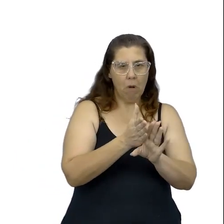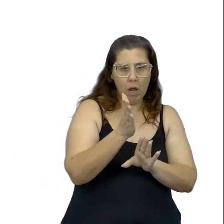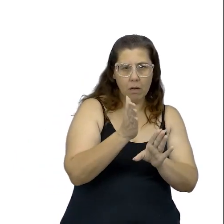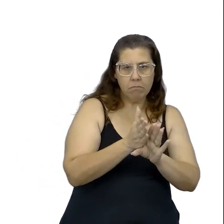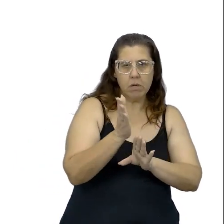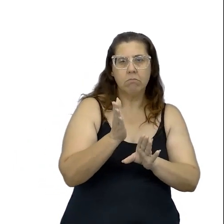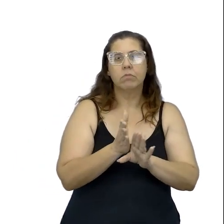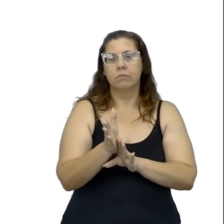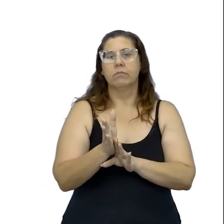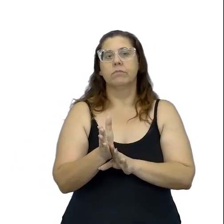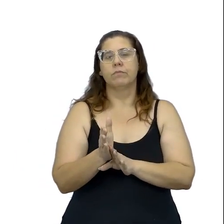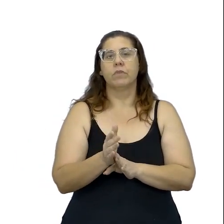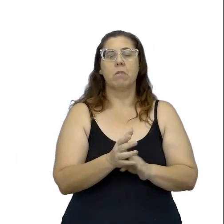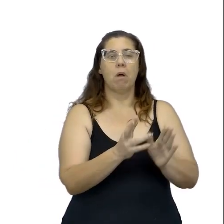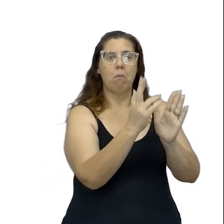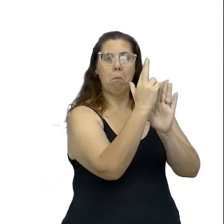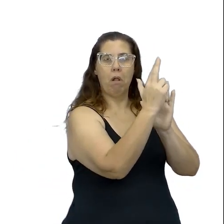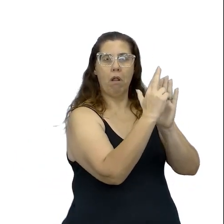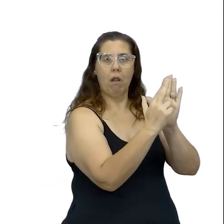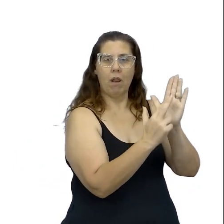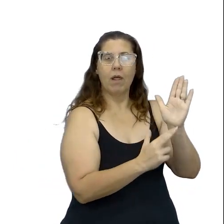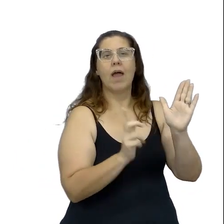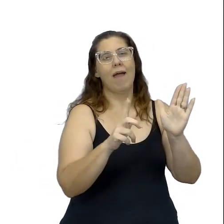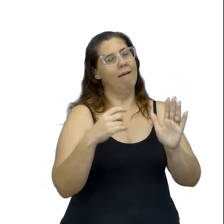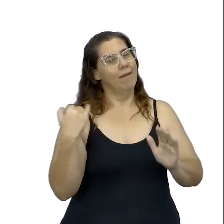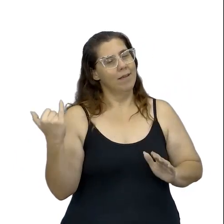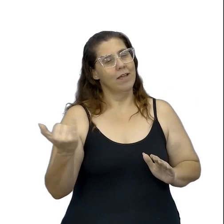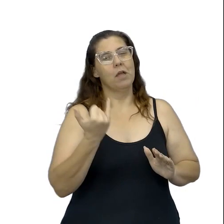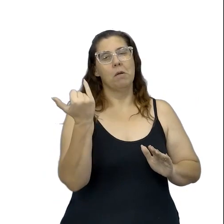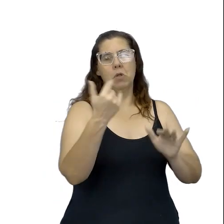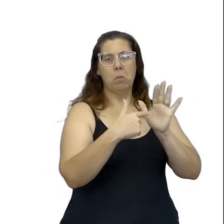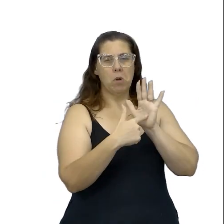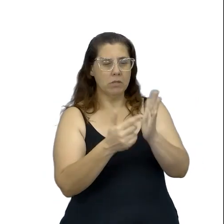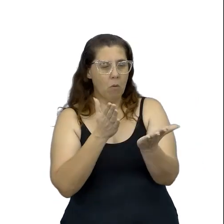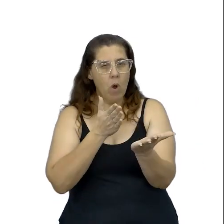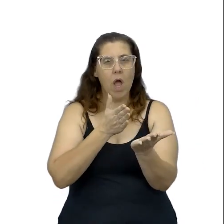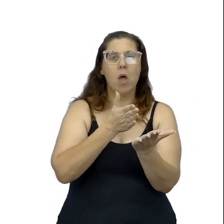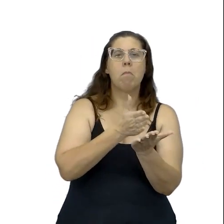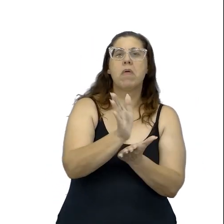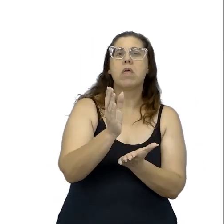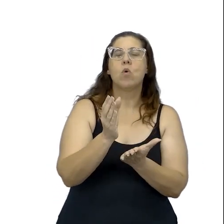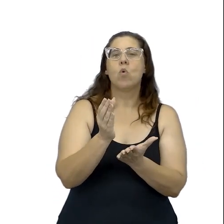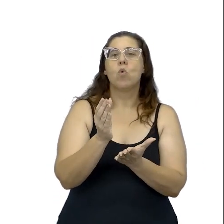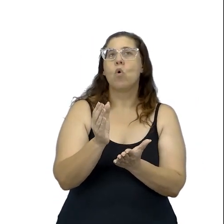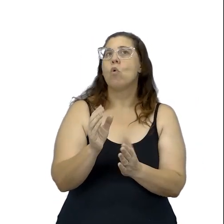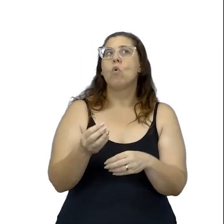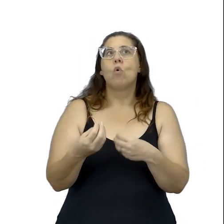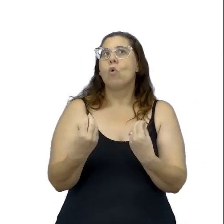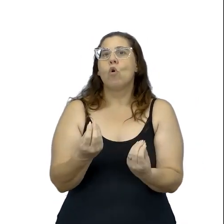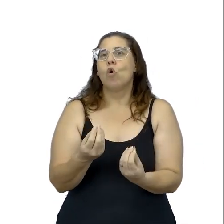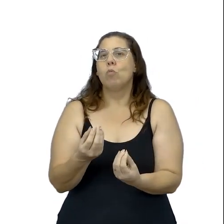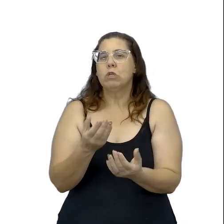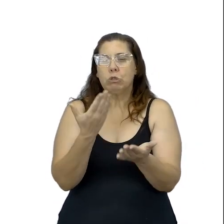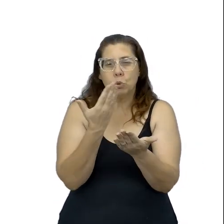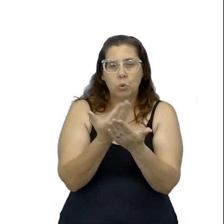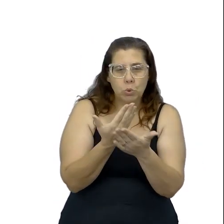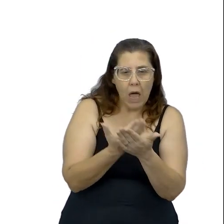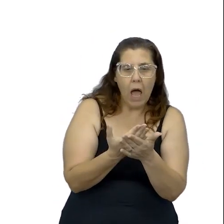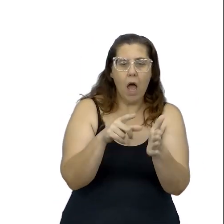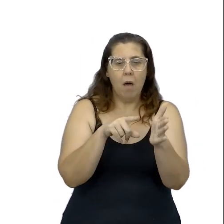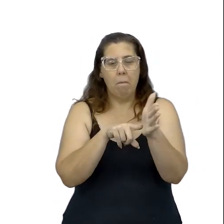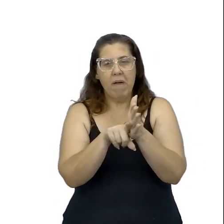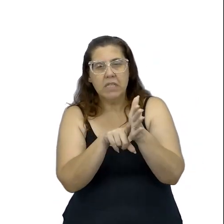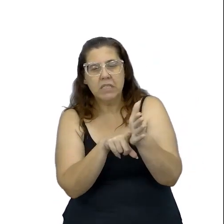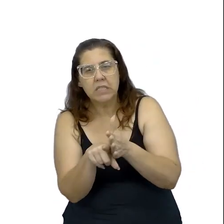orientações, né, por meio de roteiros, é fundamental para dar um direcionamento de como os estudantes devem pesquisar.